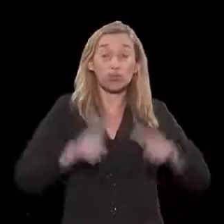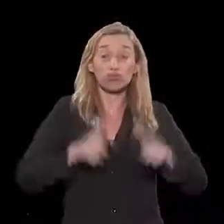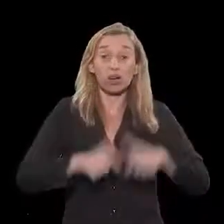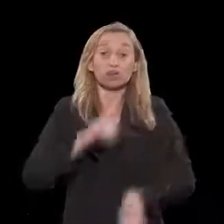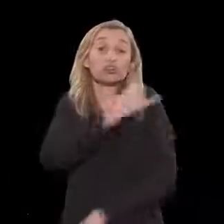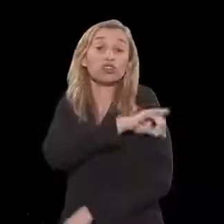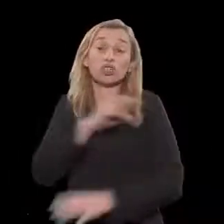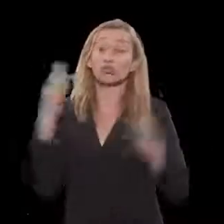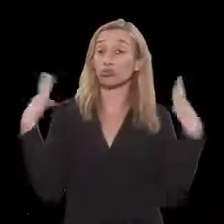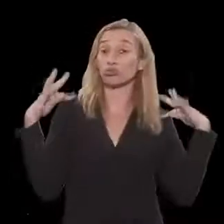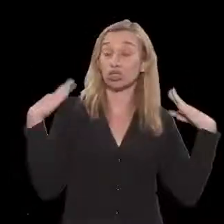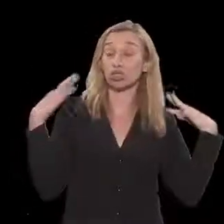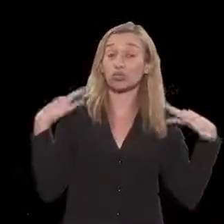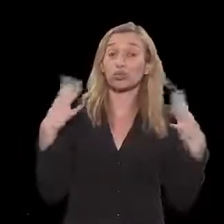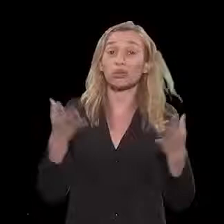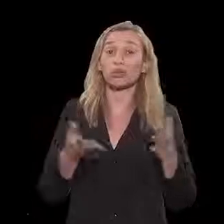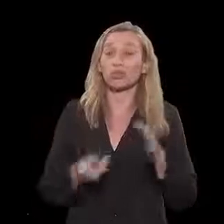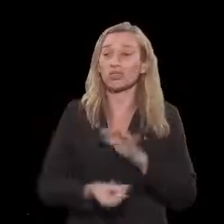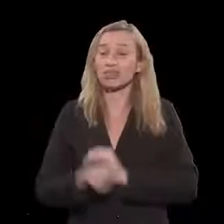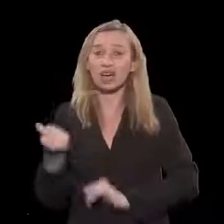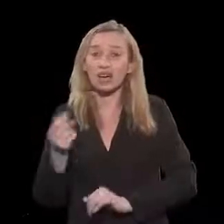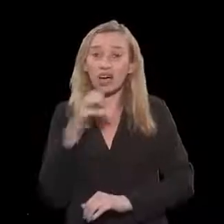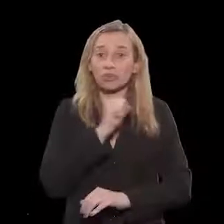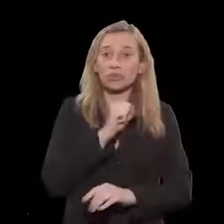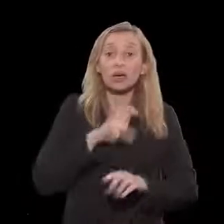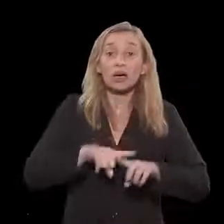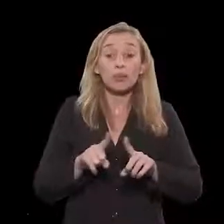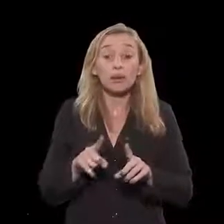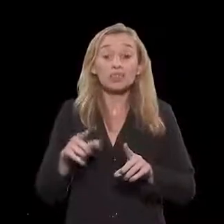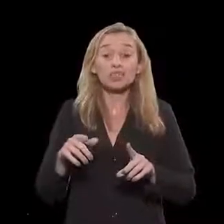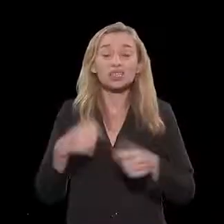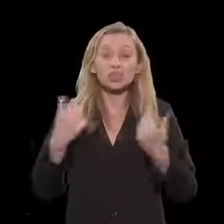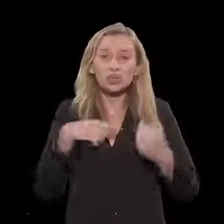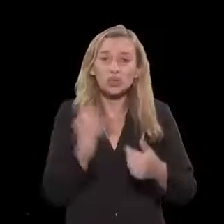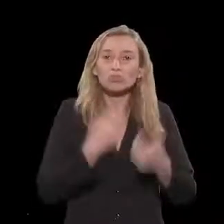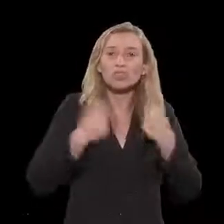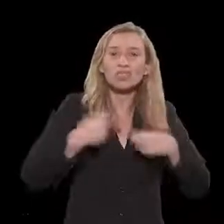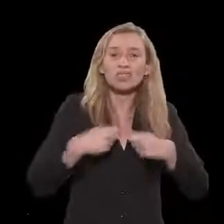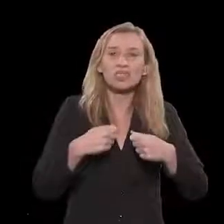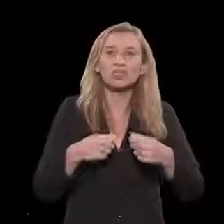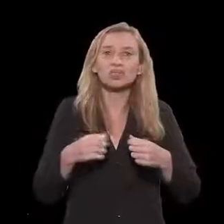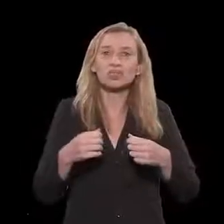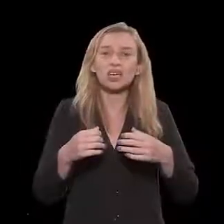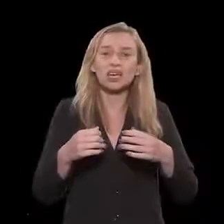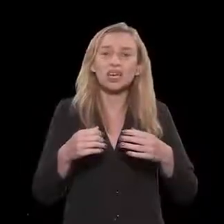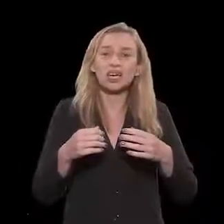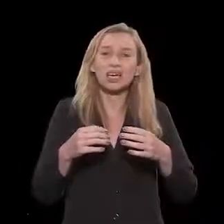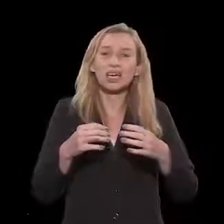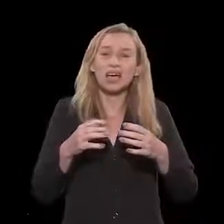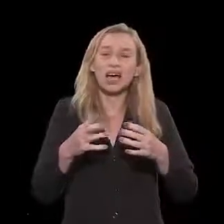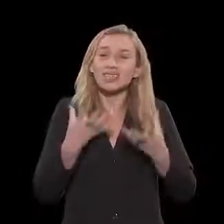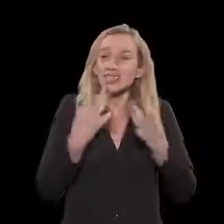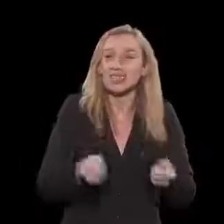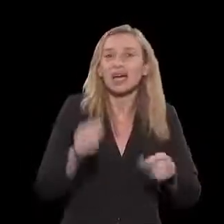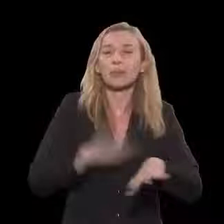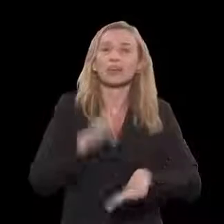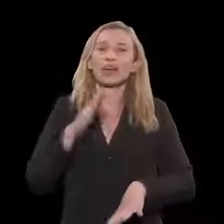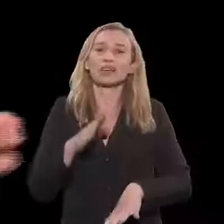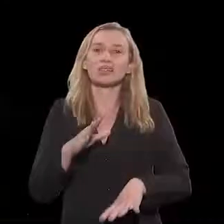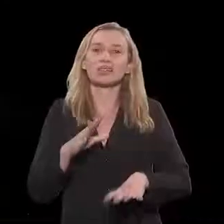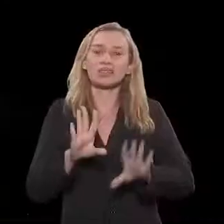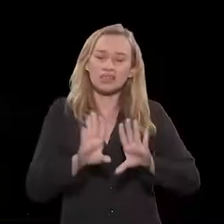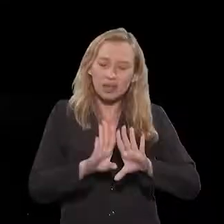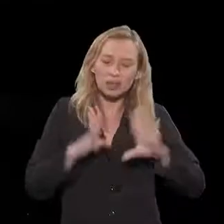lugar de turismo, por exemplo, o turista passa, sabe? Então, acho que a gente precisa, na verdade, se abrir mais. E aí, essa